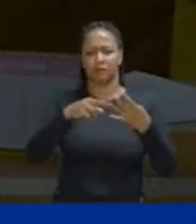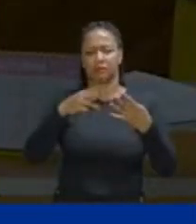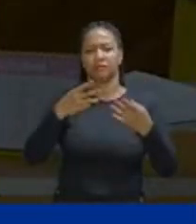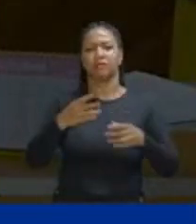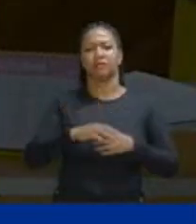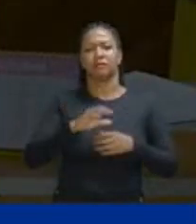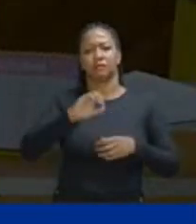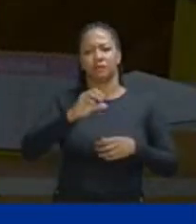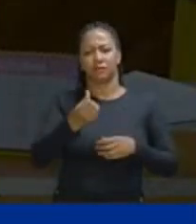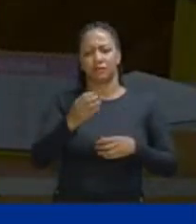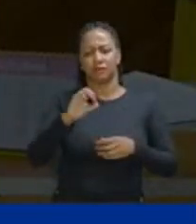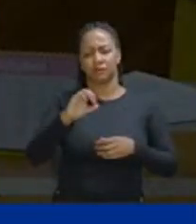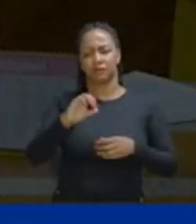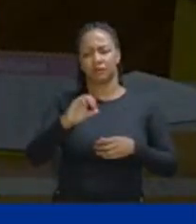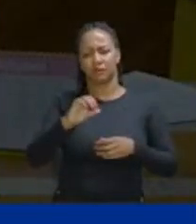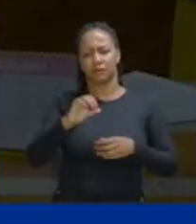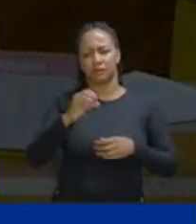número